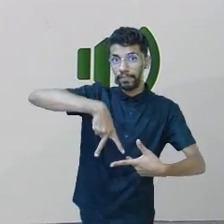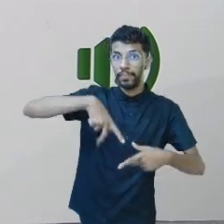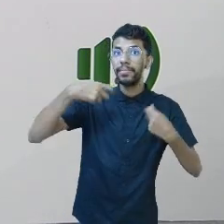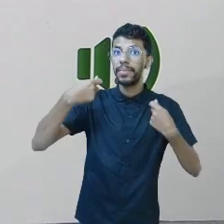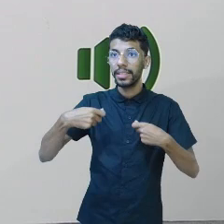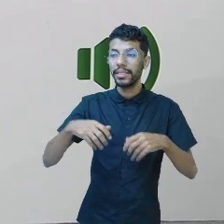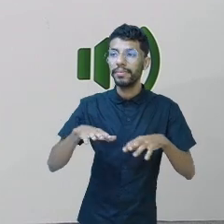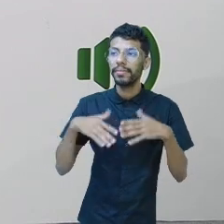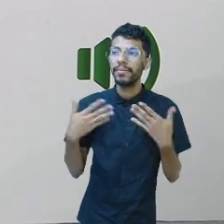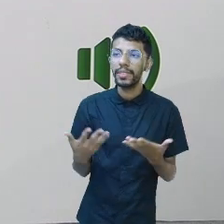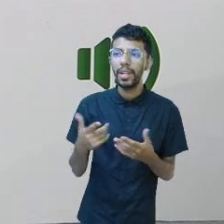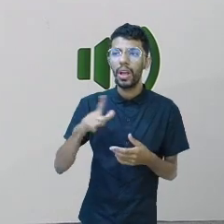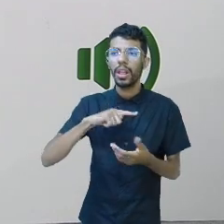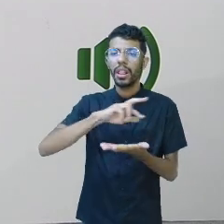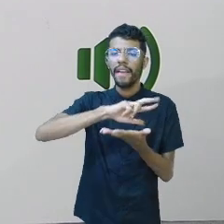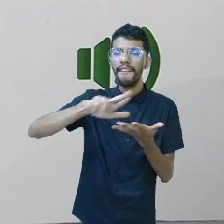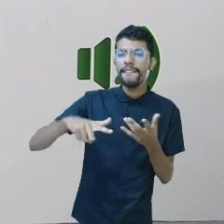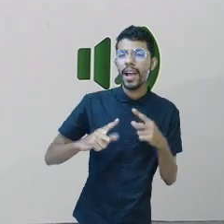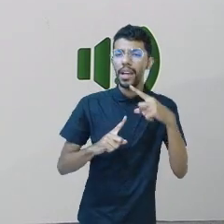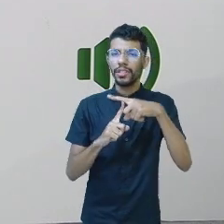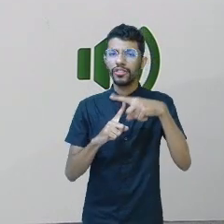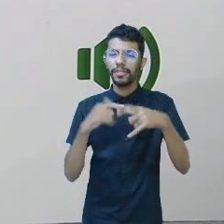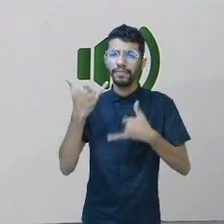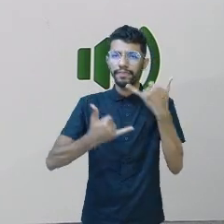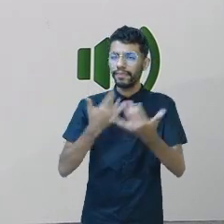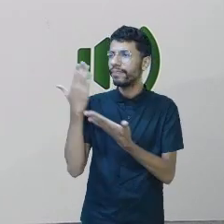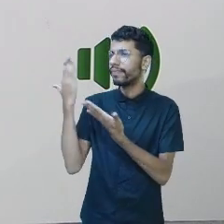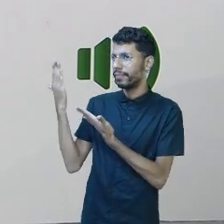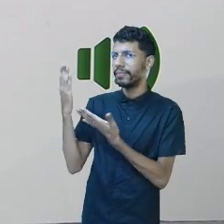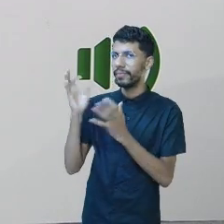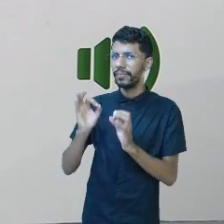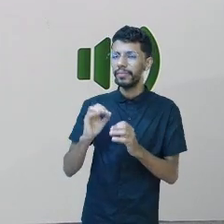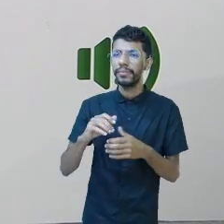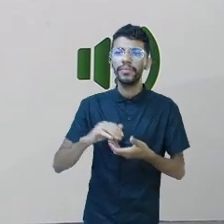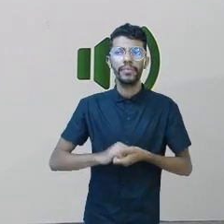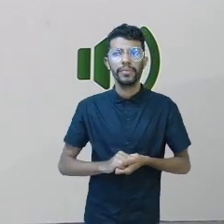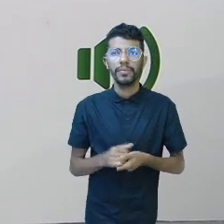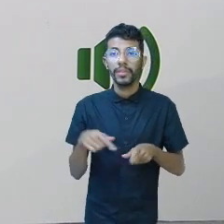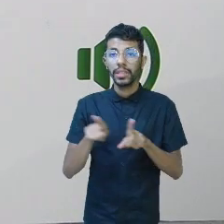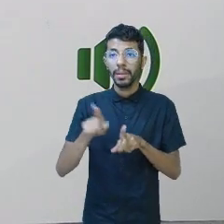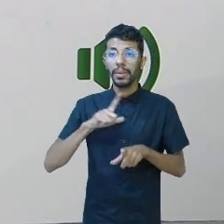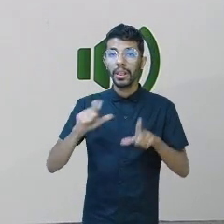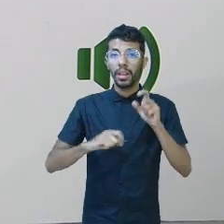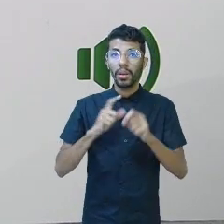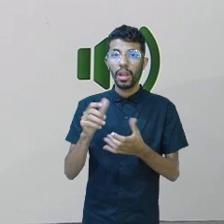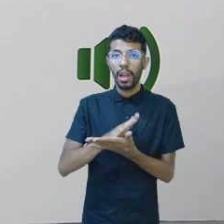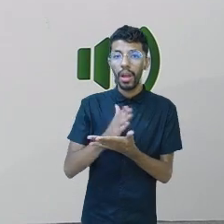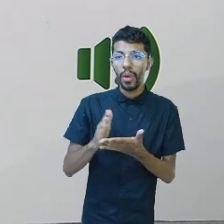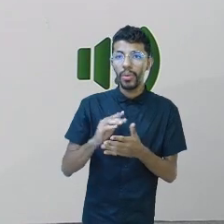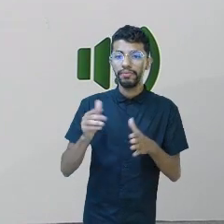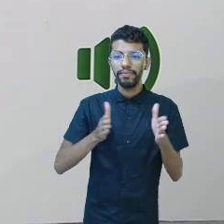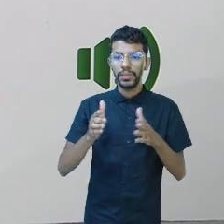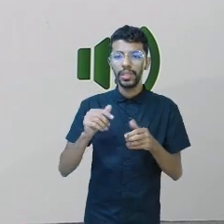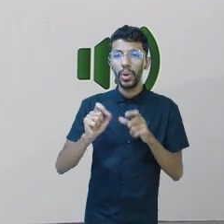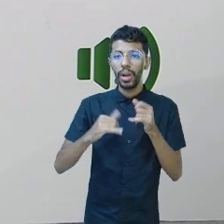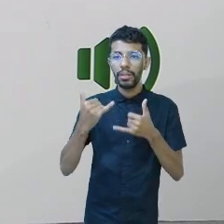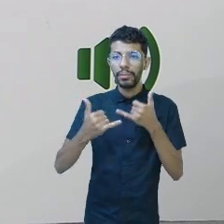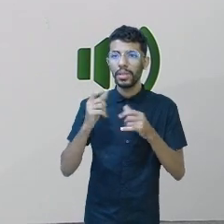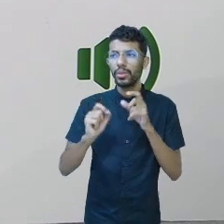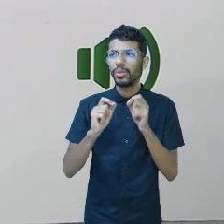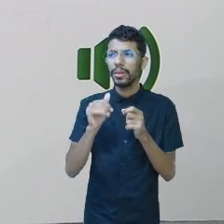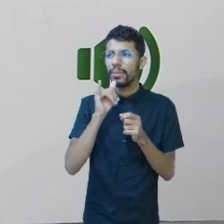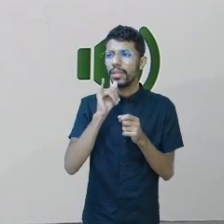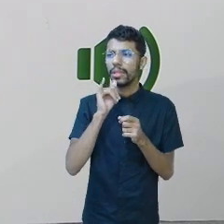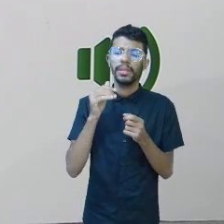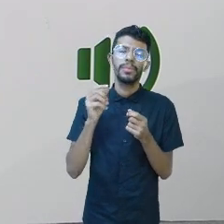como eu falei, tem vários tipos de amarelinha que existem, né? Tem também umas partes da brincadeira que você faz o correr